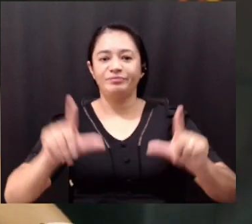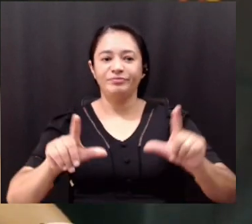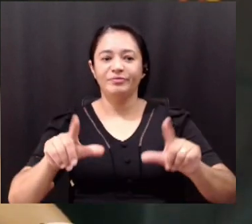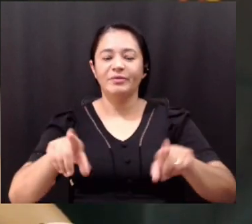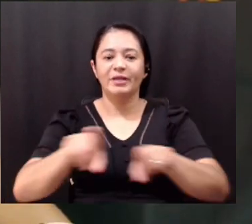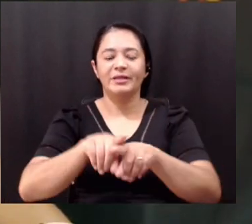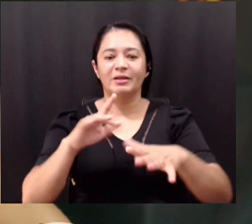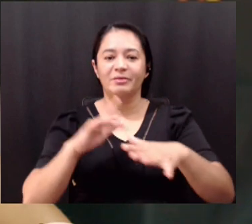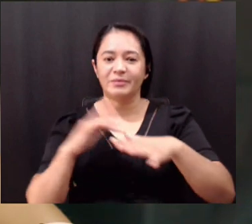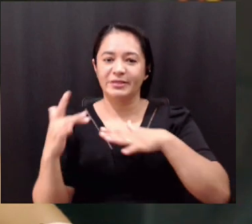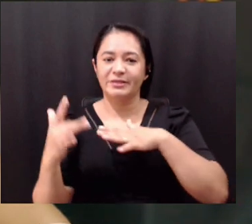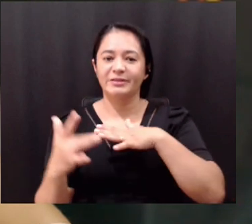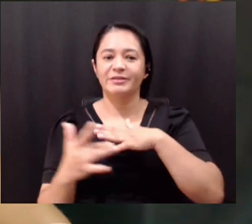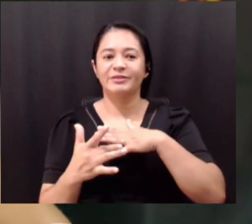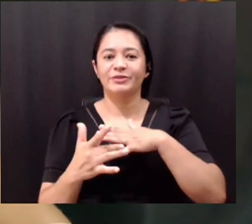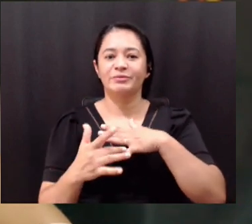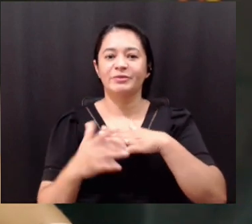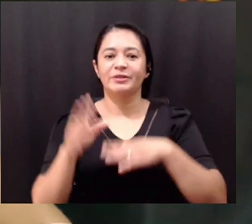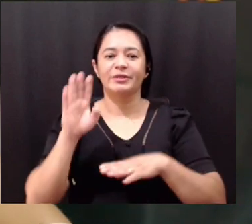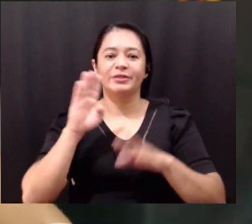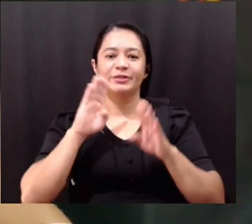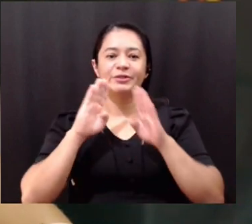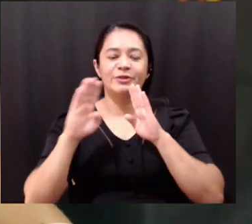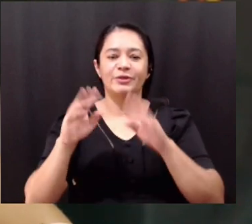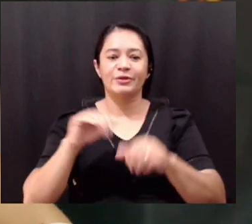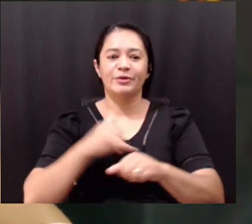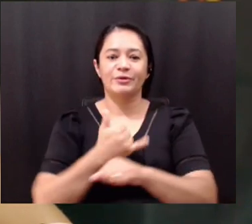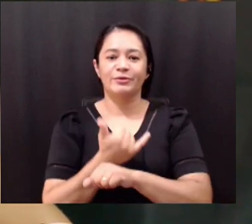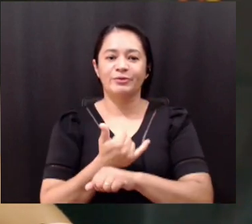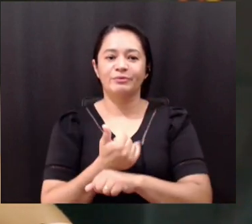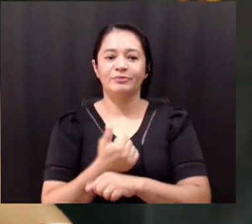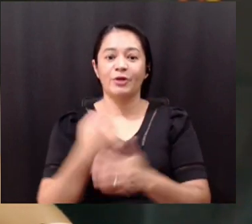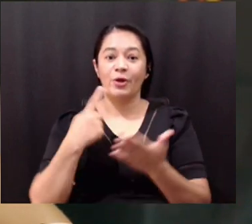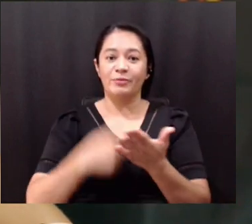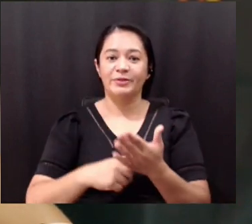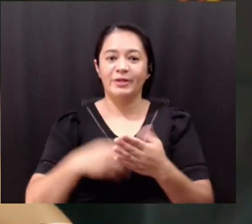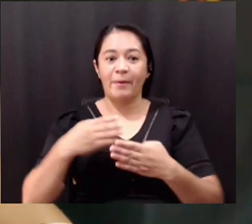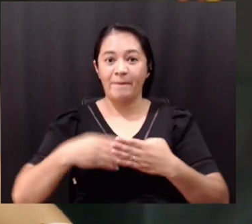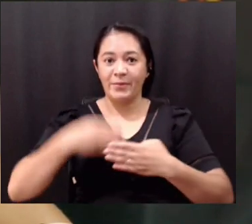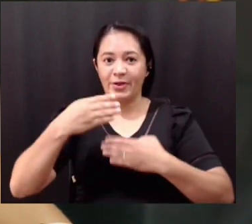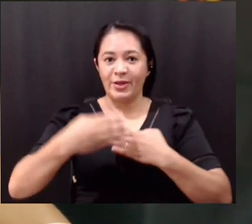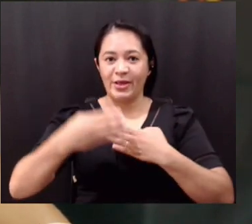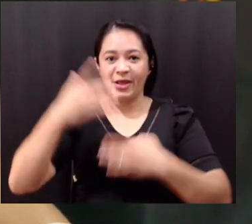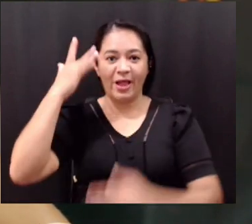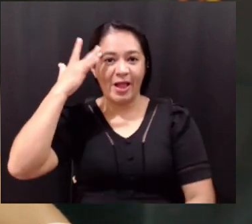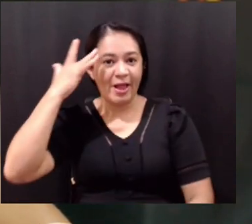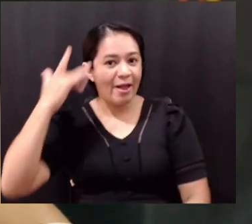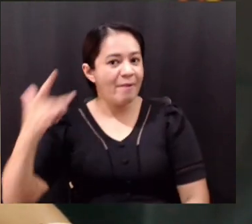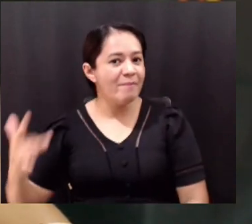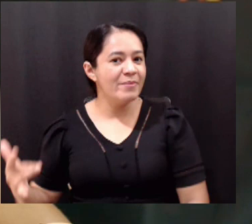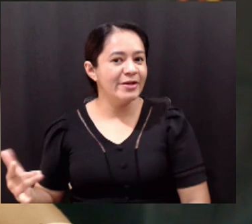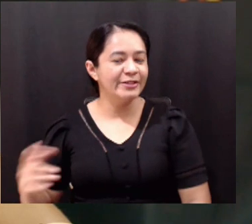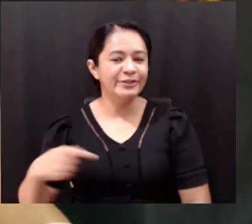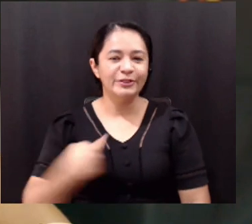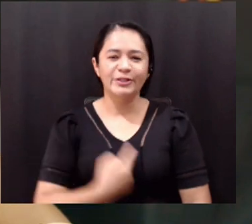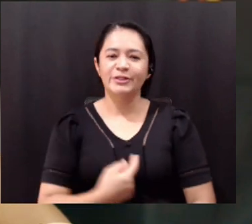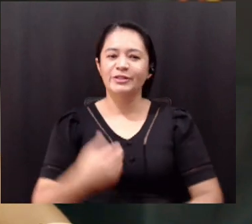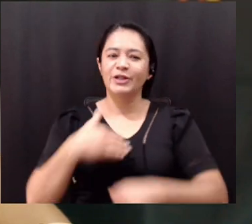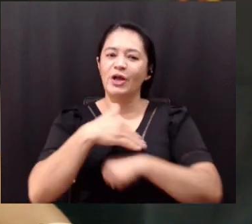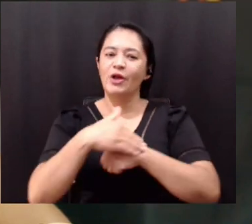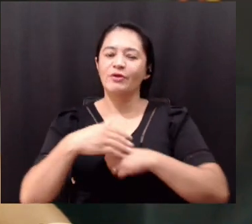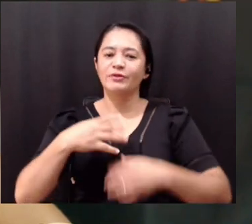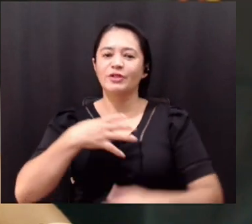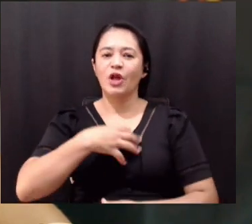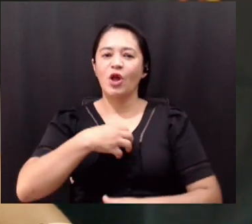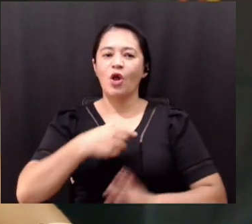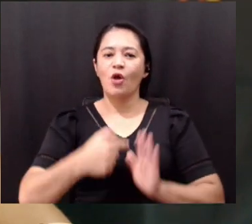no YouTube. Combinado? Bom, próximo programa, amanhã nós vamos falar do comportamento pós-Covid.